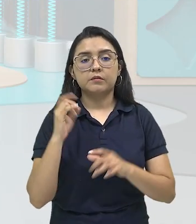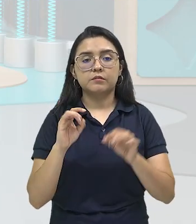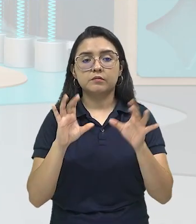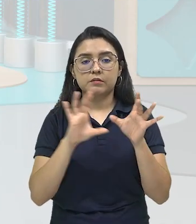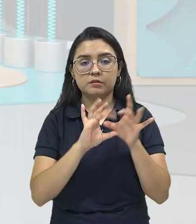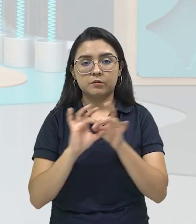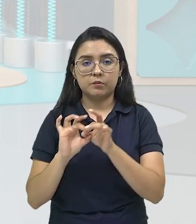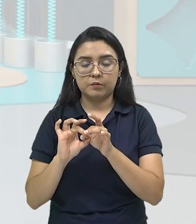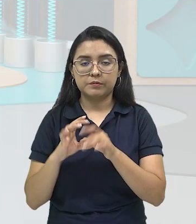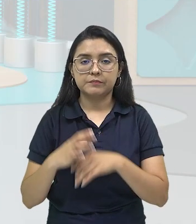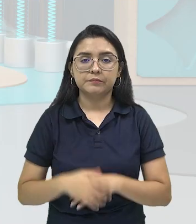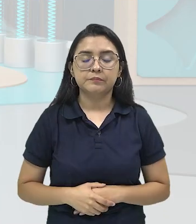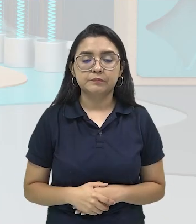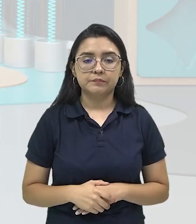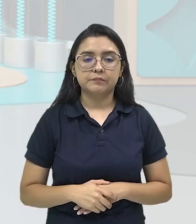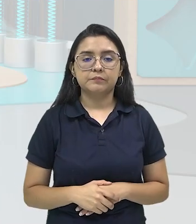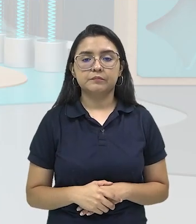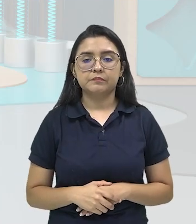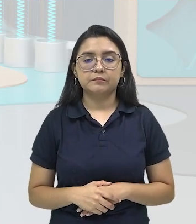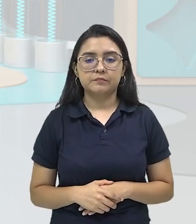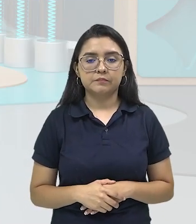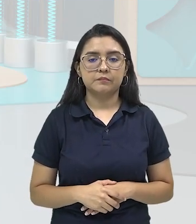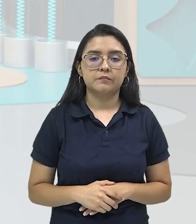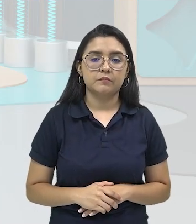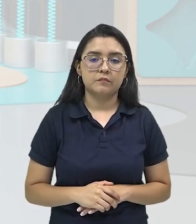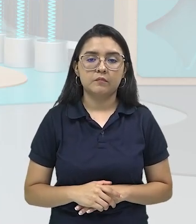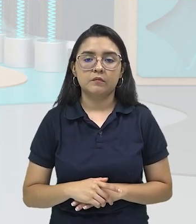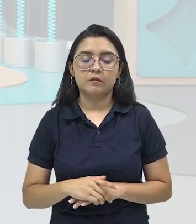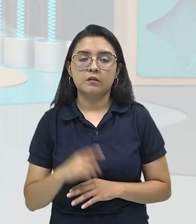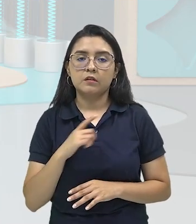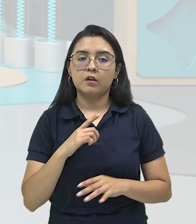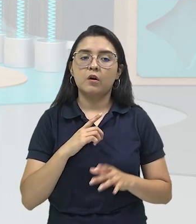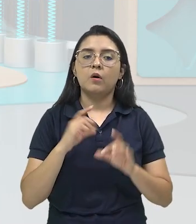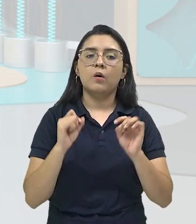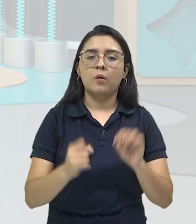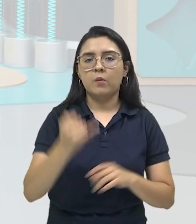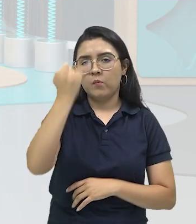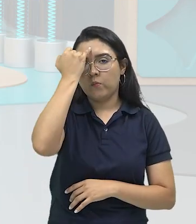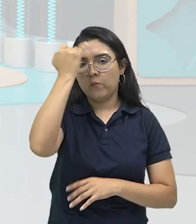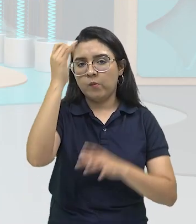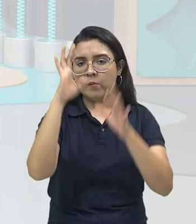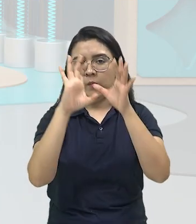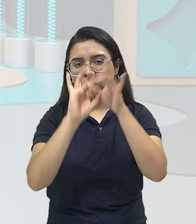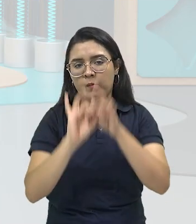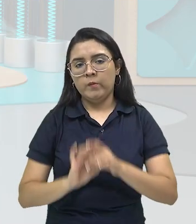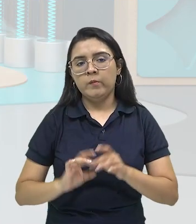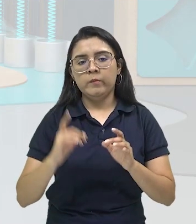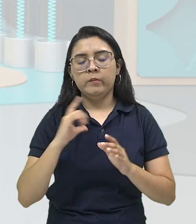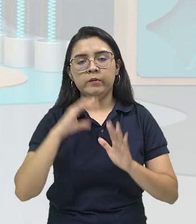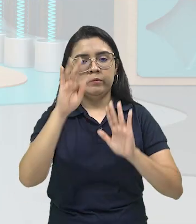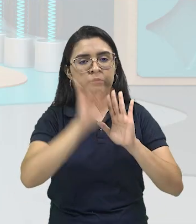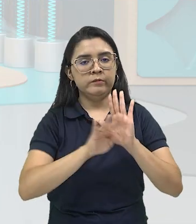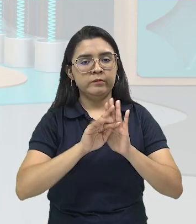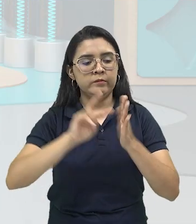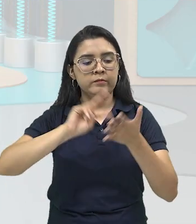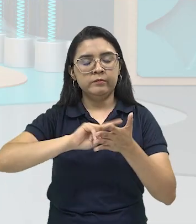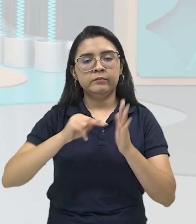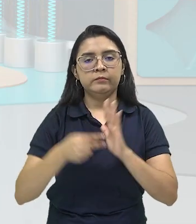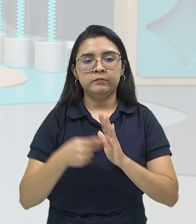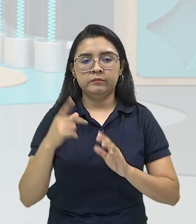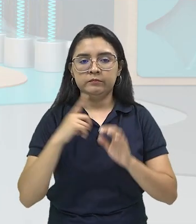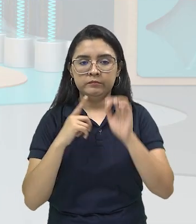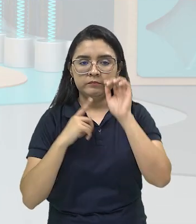forma coerente, tá? Então, ali, vou ligando uma ideia a outra para dar sentido ao nosso